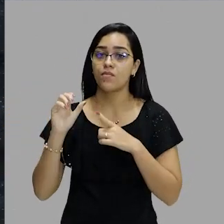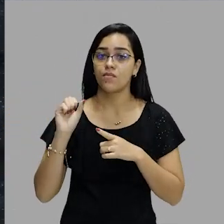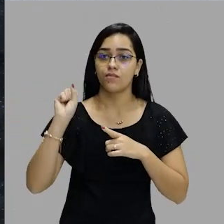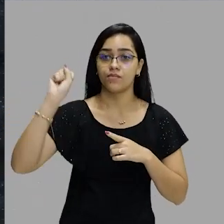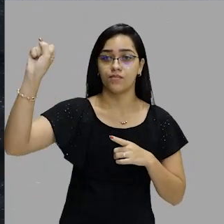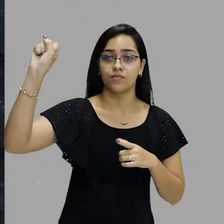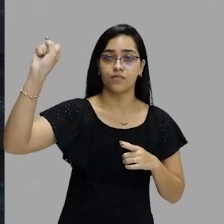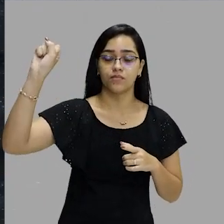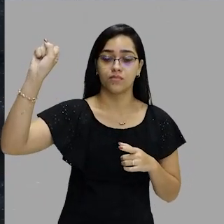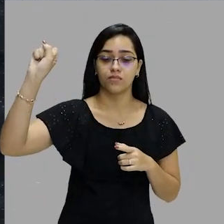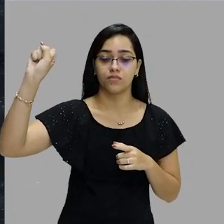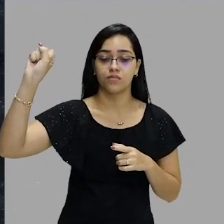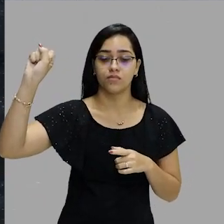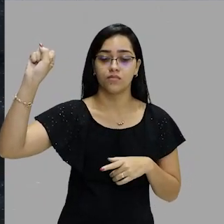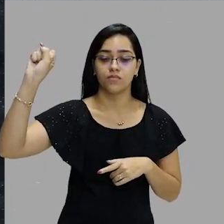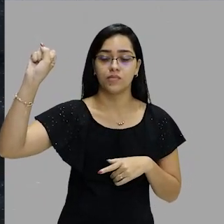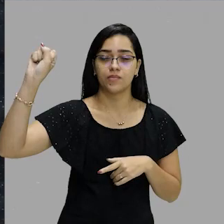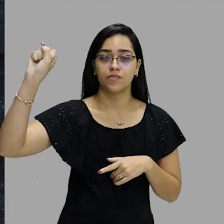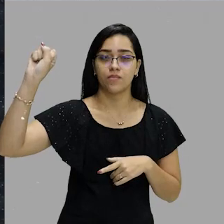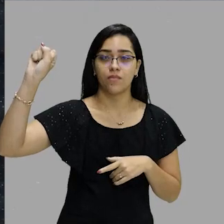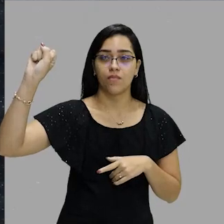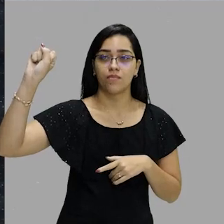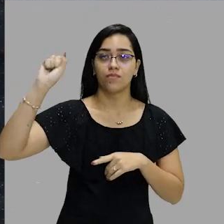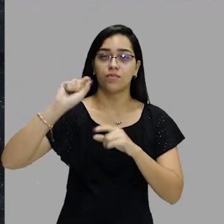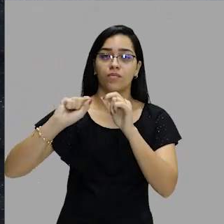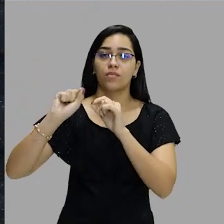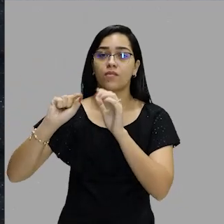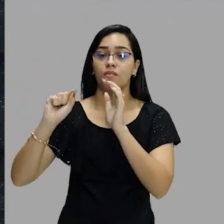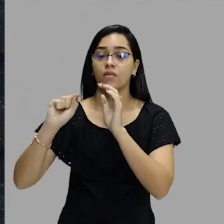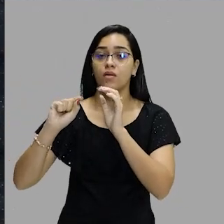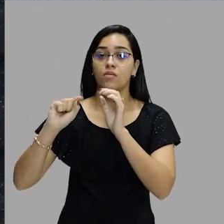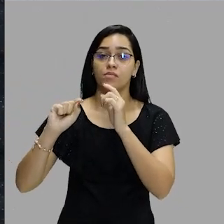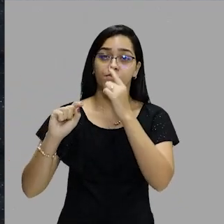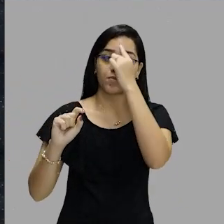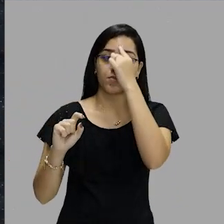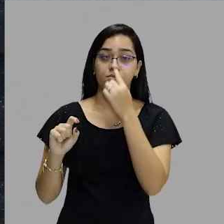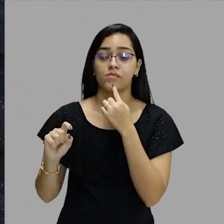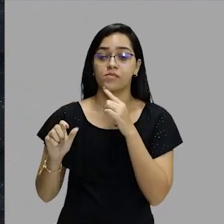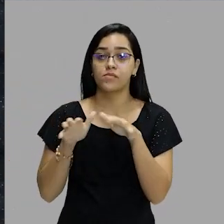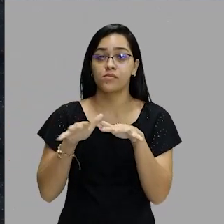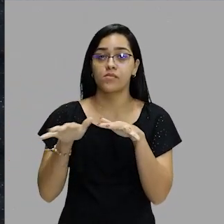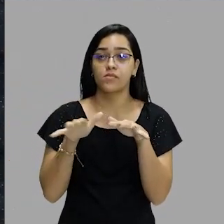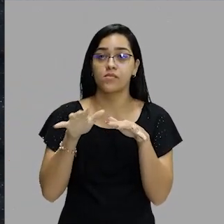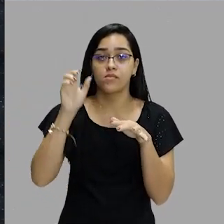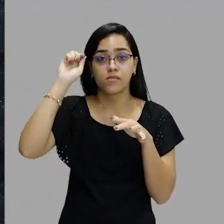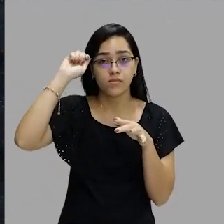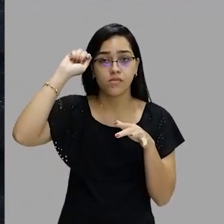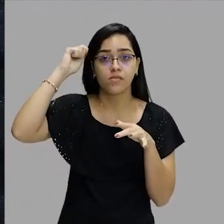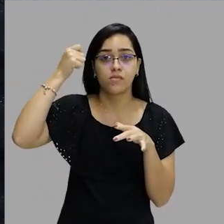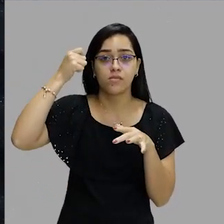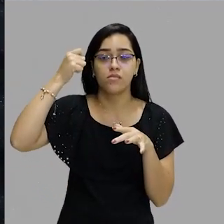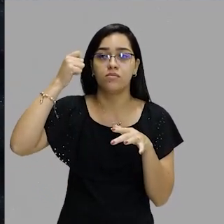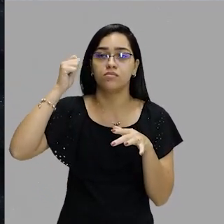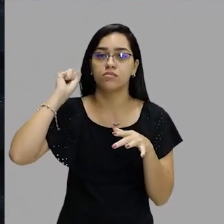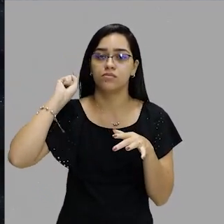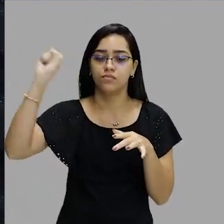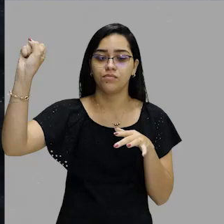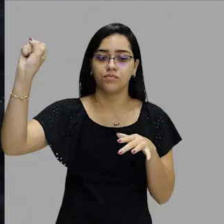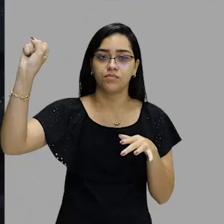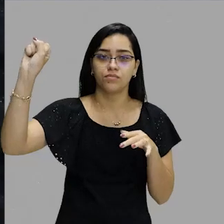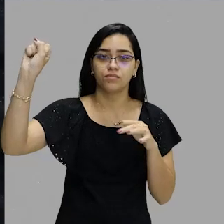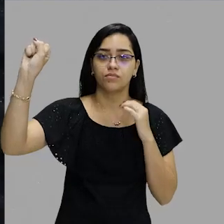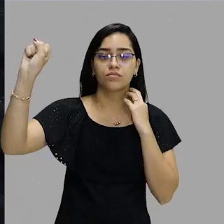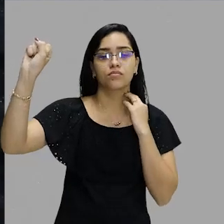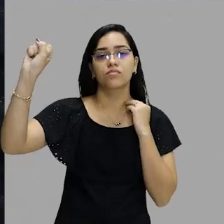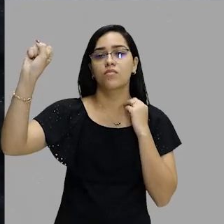mão fechada, né, punho fechado, que é o símbolo do movimento Black Power, tá? Que